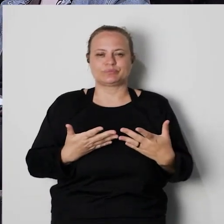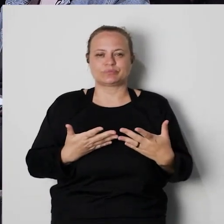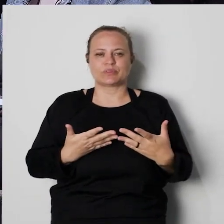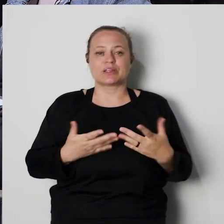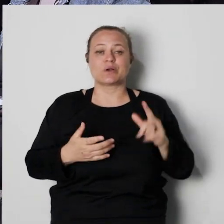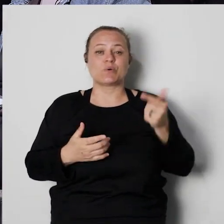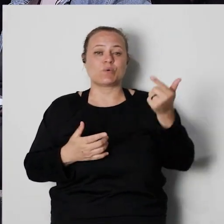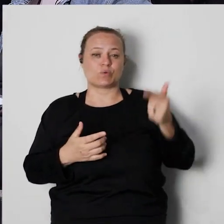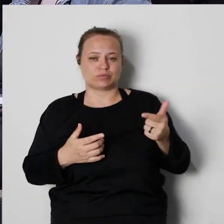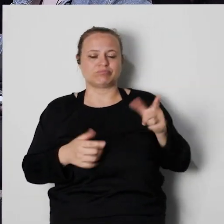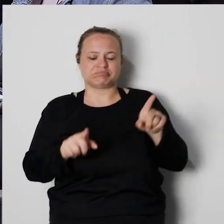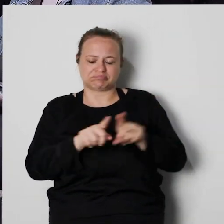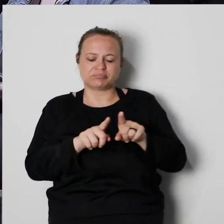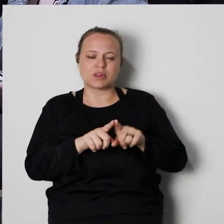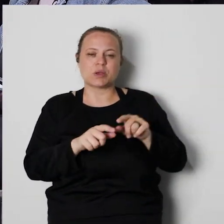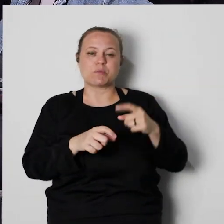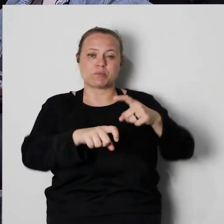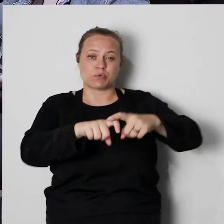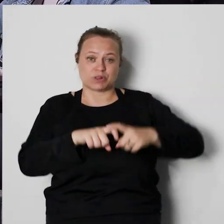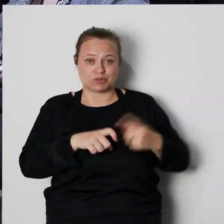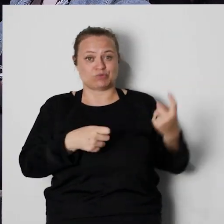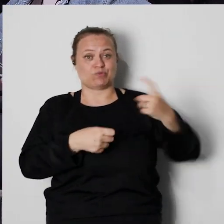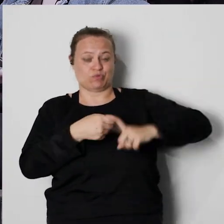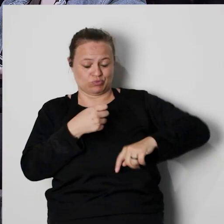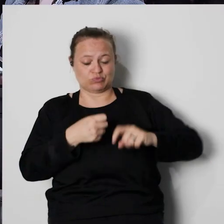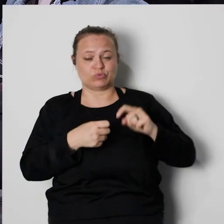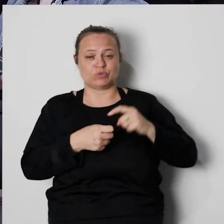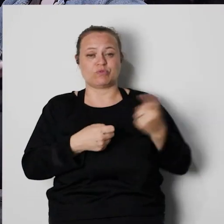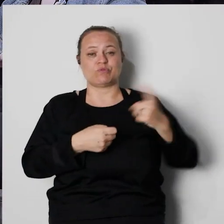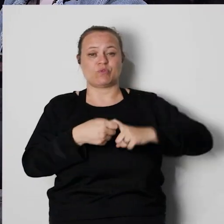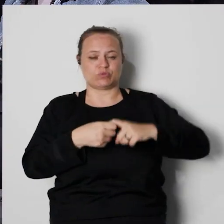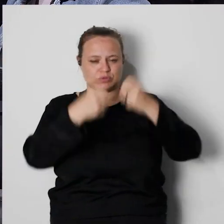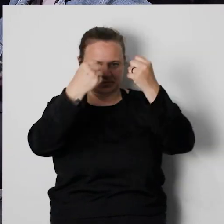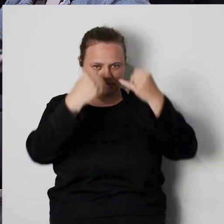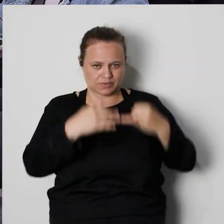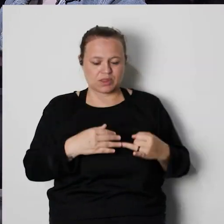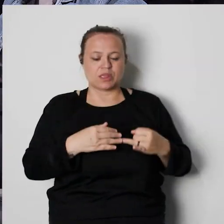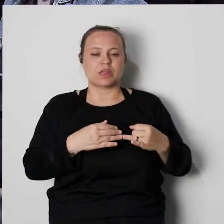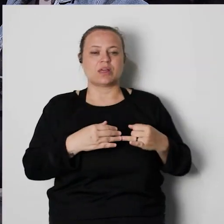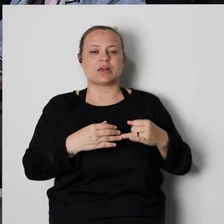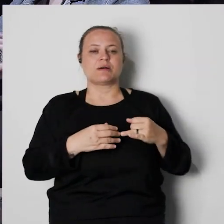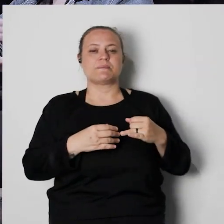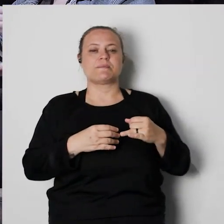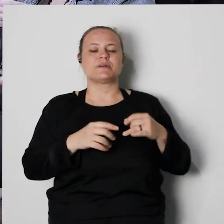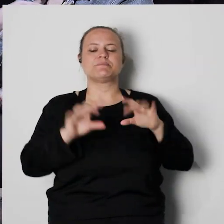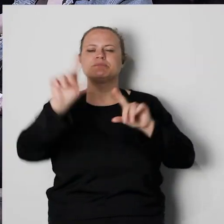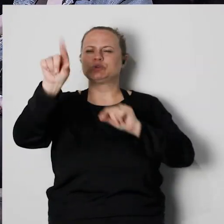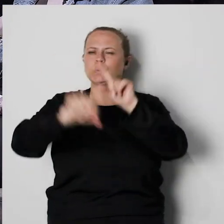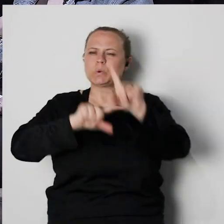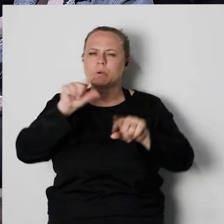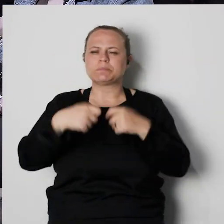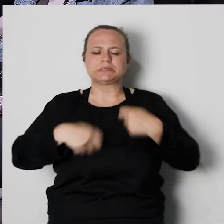Porque isso é dado básico para a gente entender quem somos, onde estamos, o que produzimos, quanto produzimos.